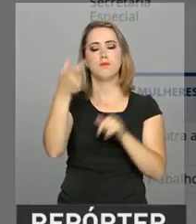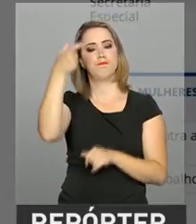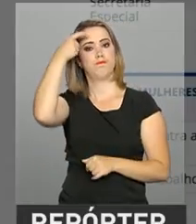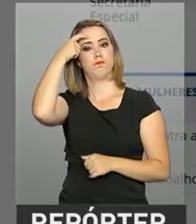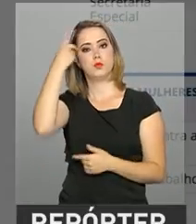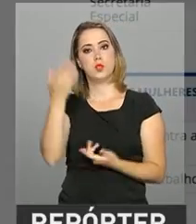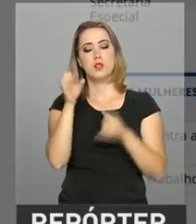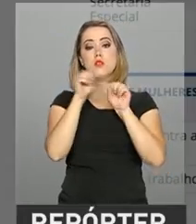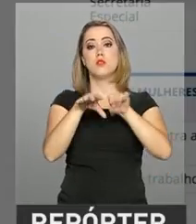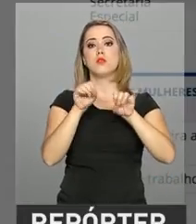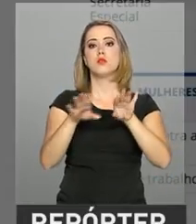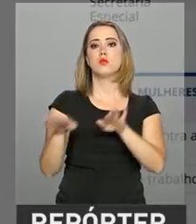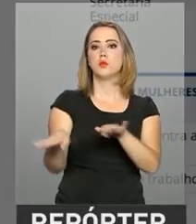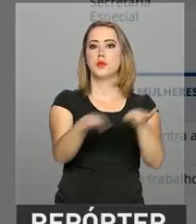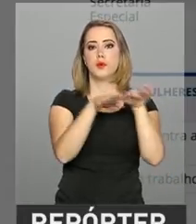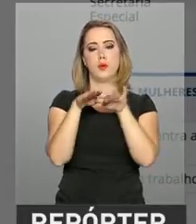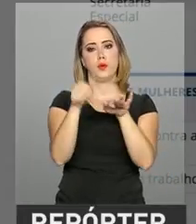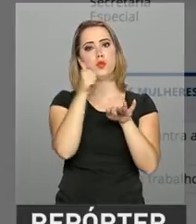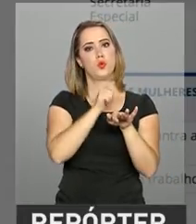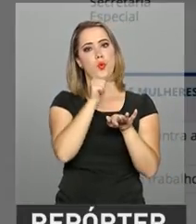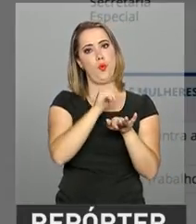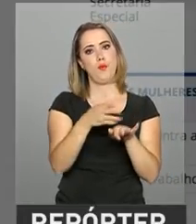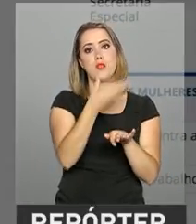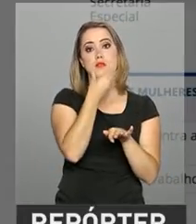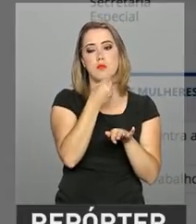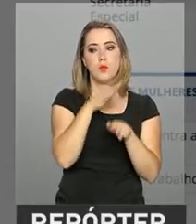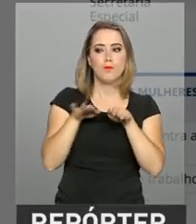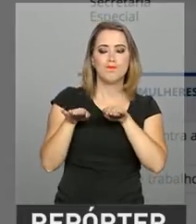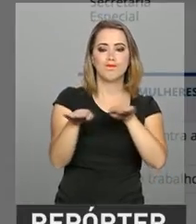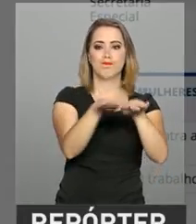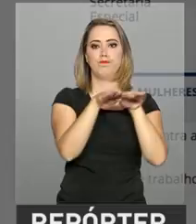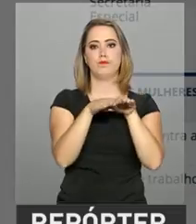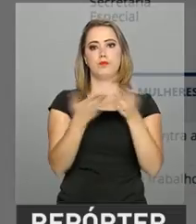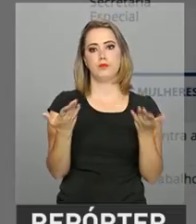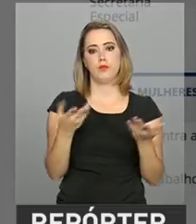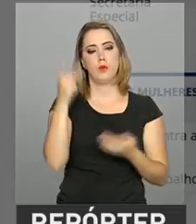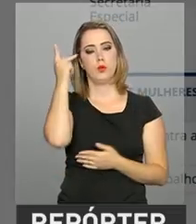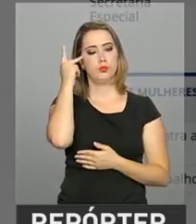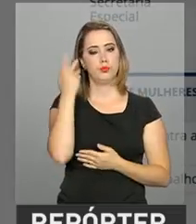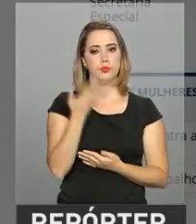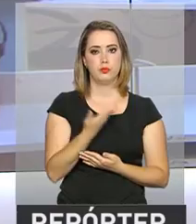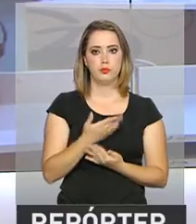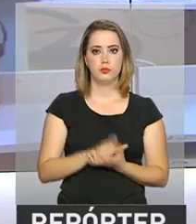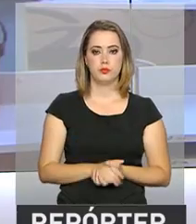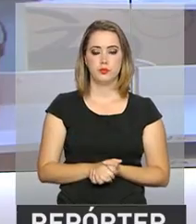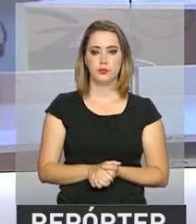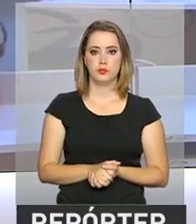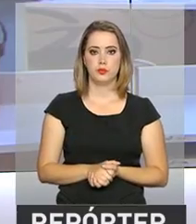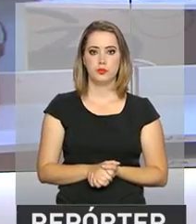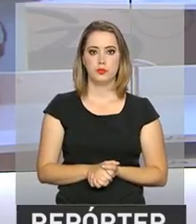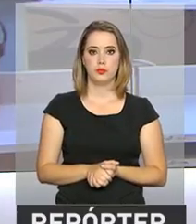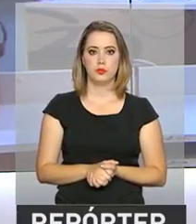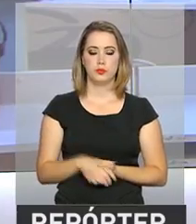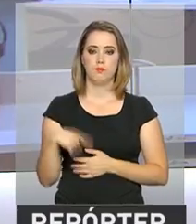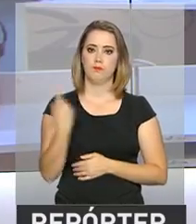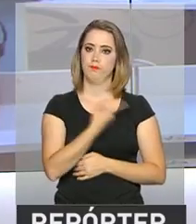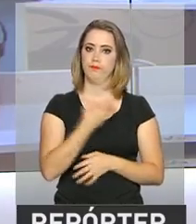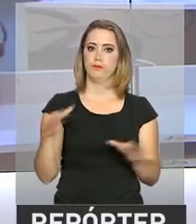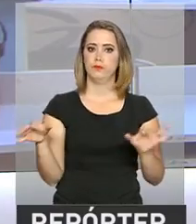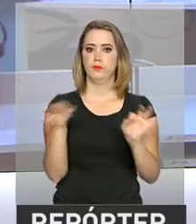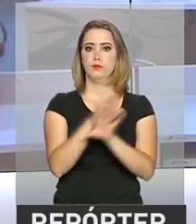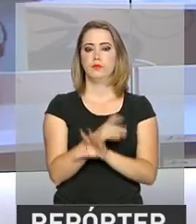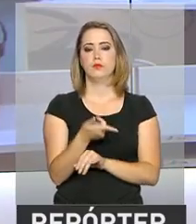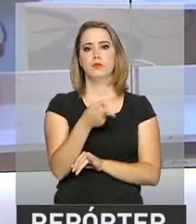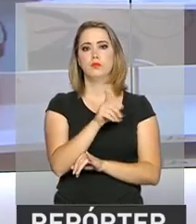pela igualdade entre mulheres e homens de são paulo josé luiz filho nós ficamos por aqui